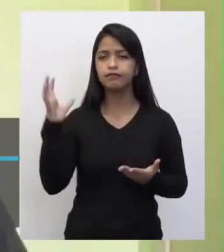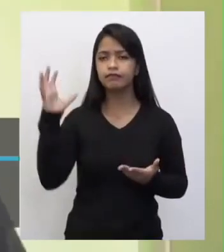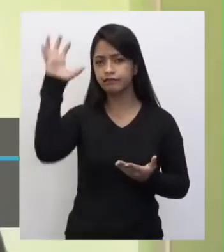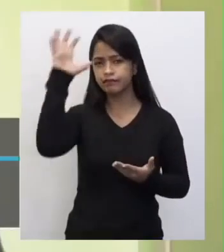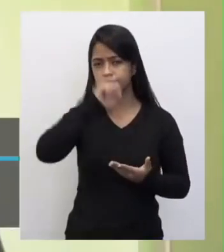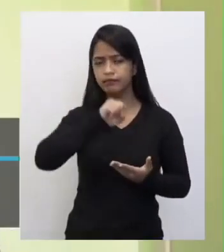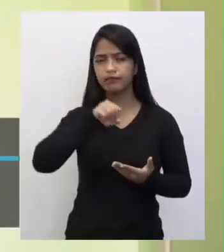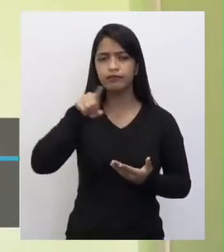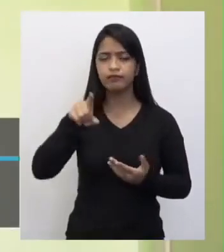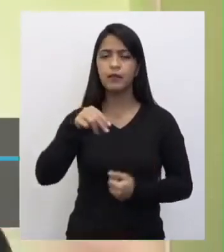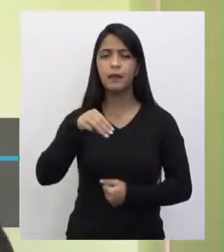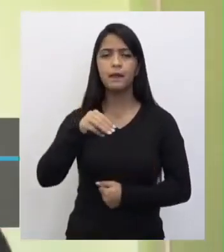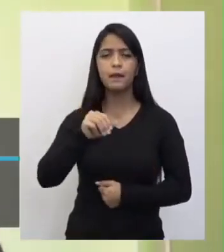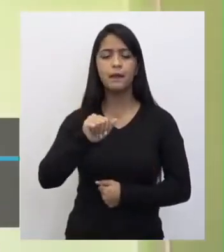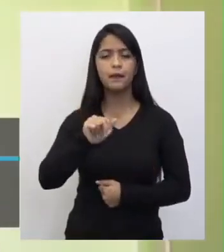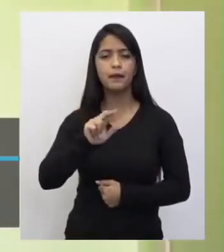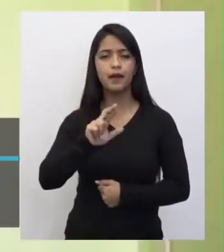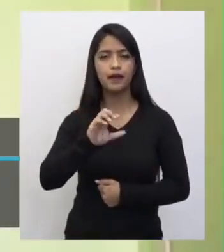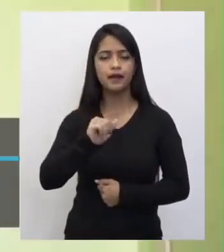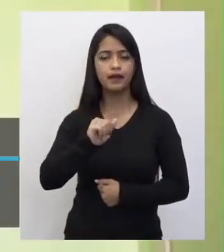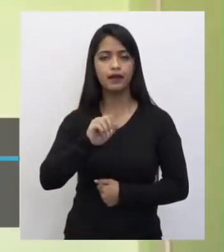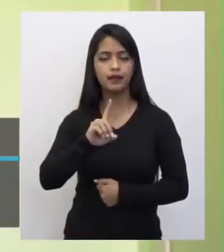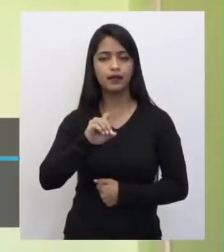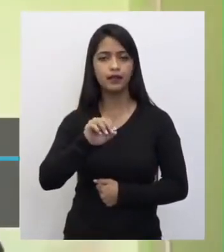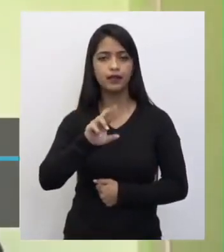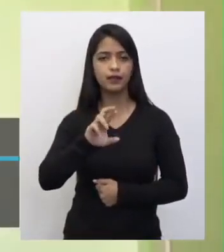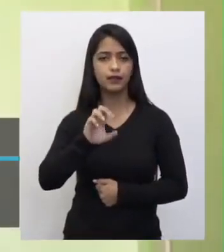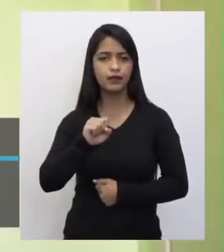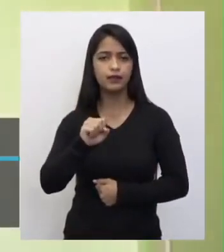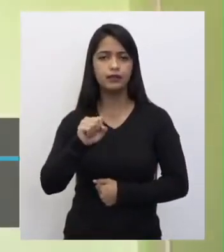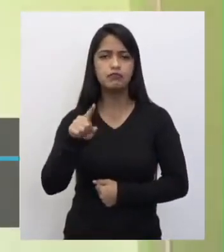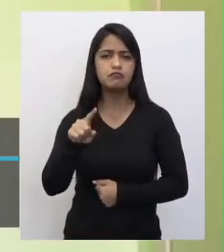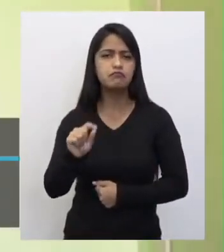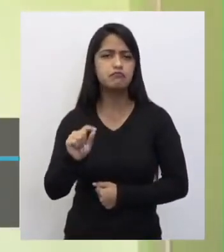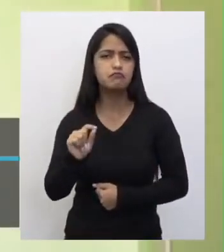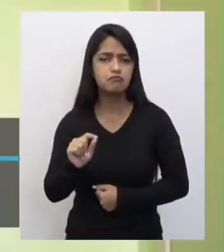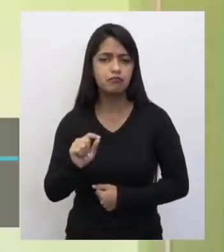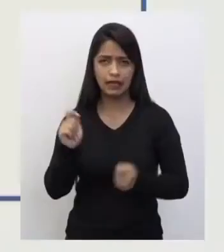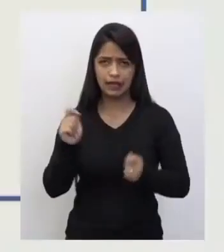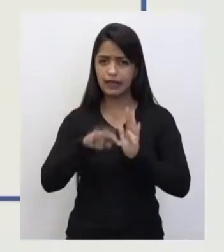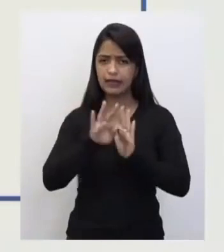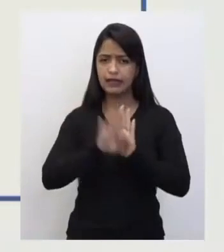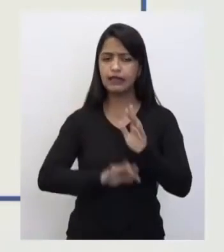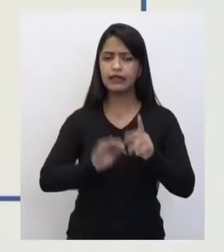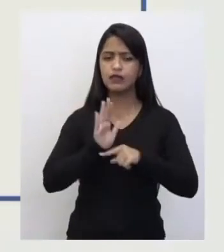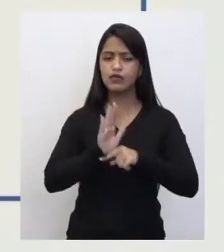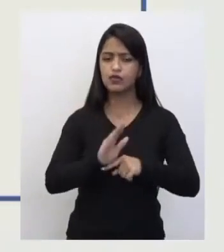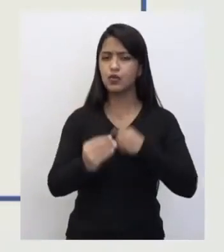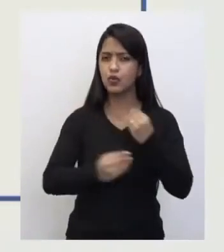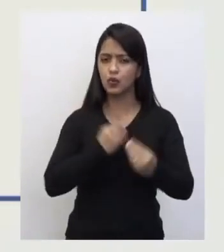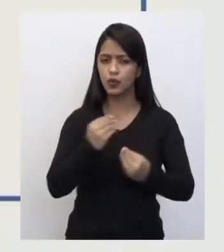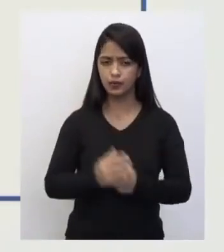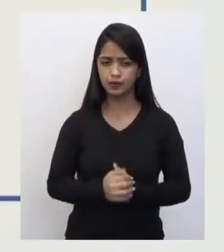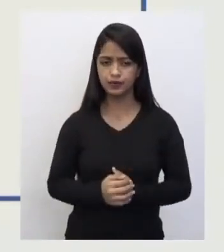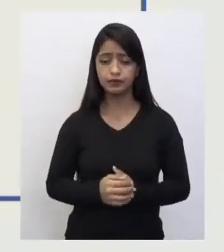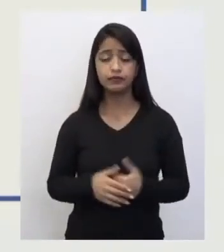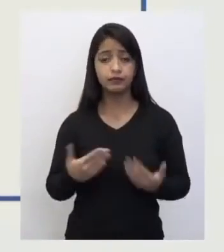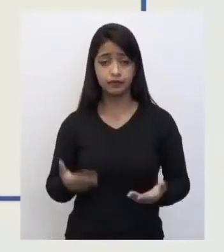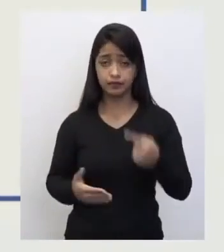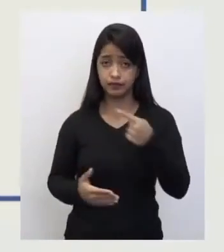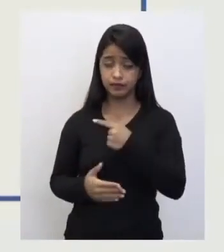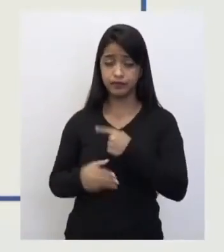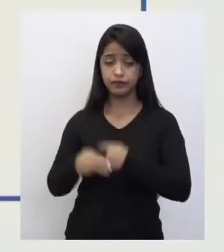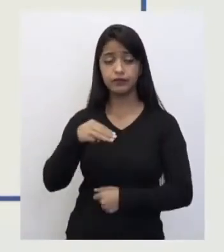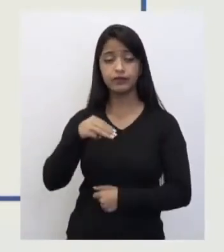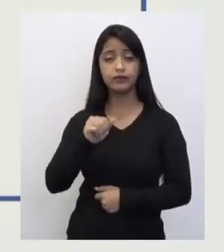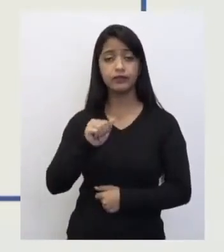esses marcadores, quais informações eles podem inserir no texto. Vamos lá? Para que servem, então, os marcadores,